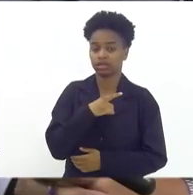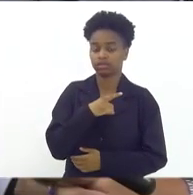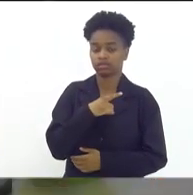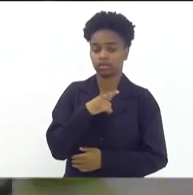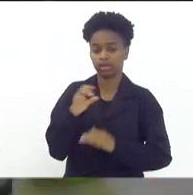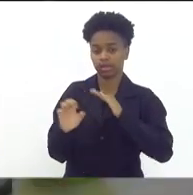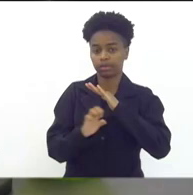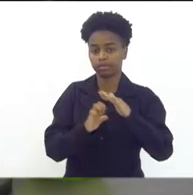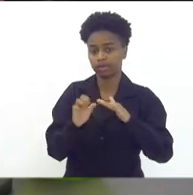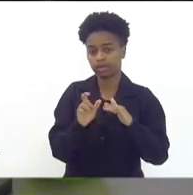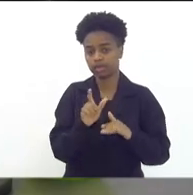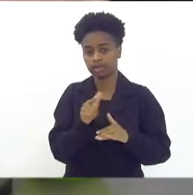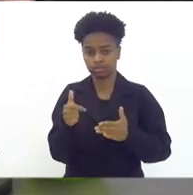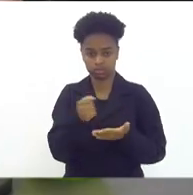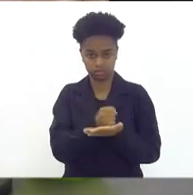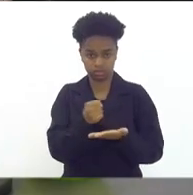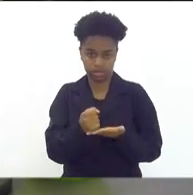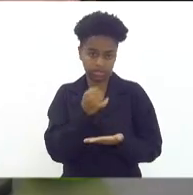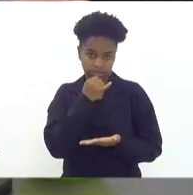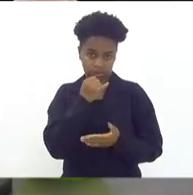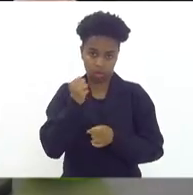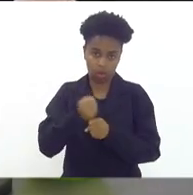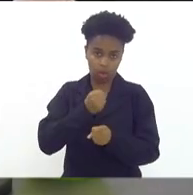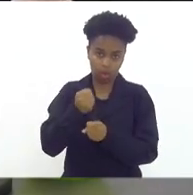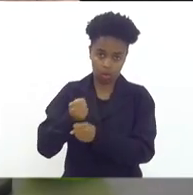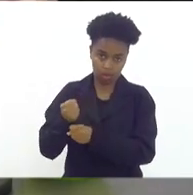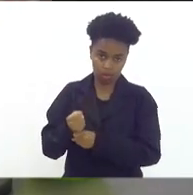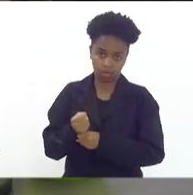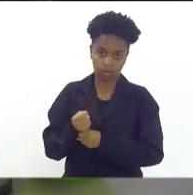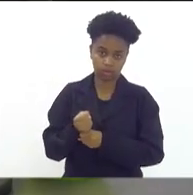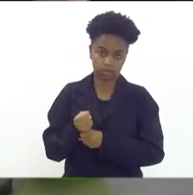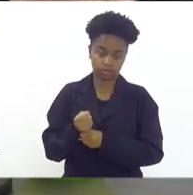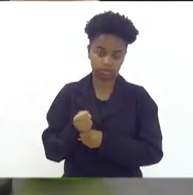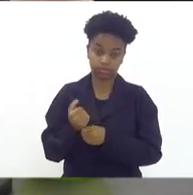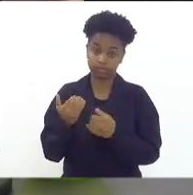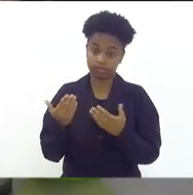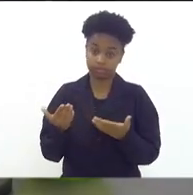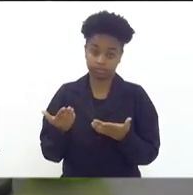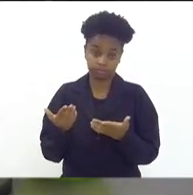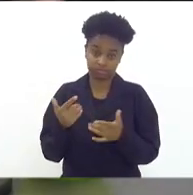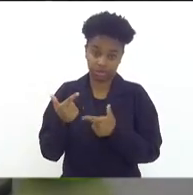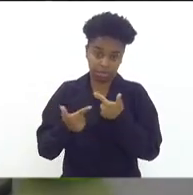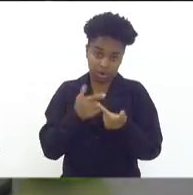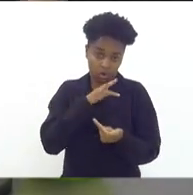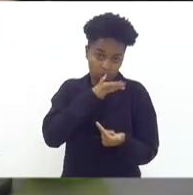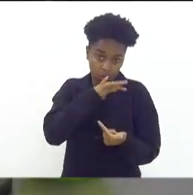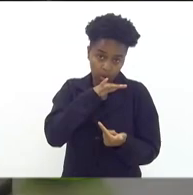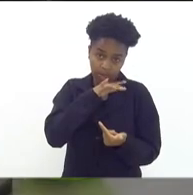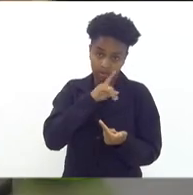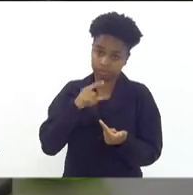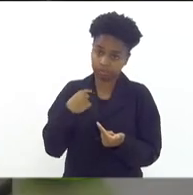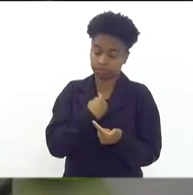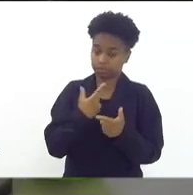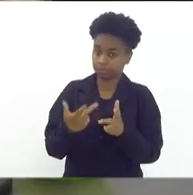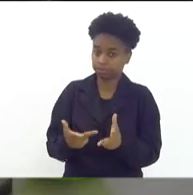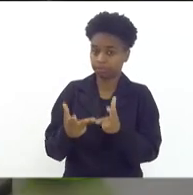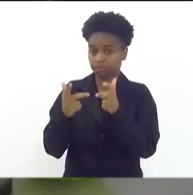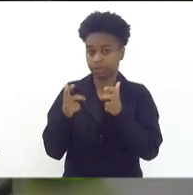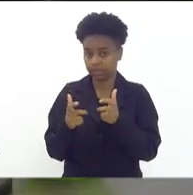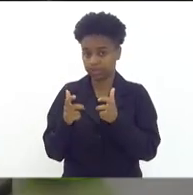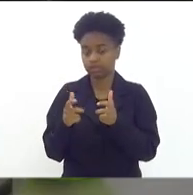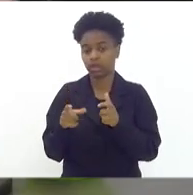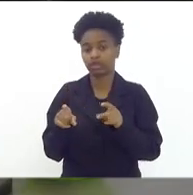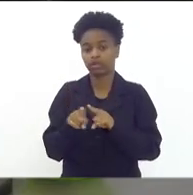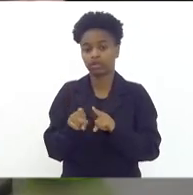para realizar uma obra por exemplo e esse serviço é ruim e a gente verifica e